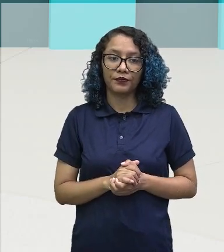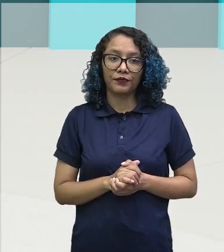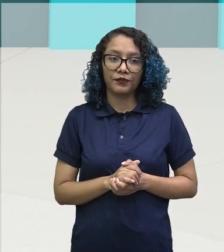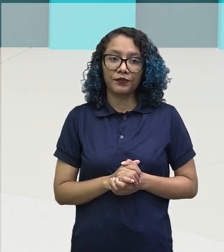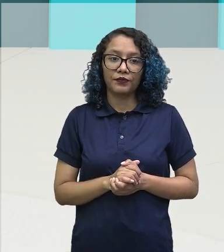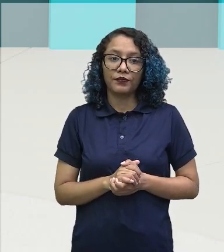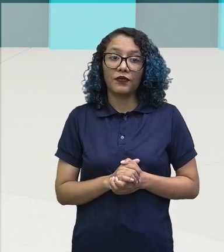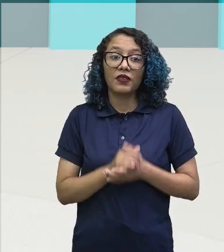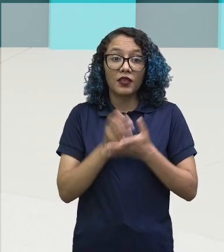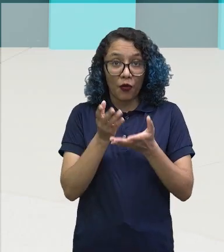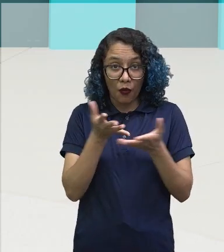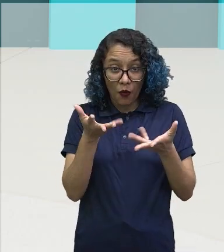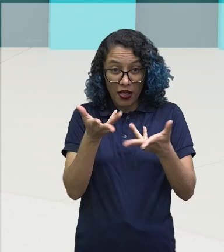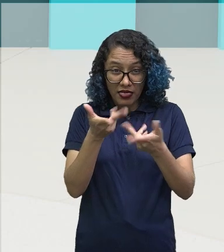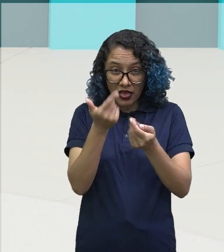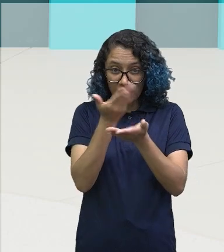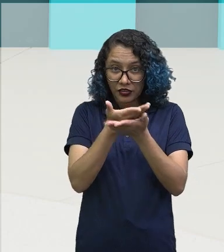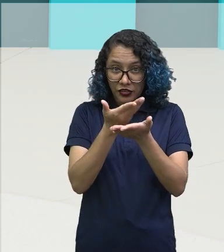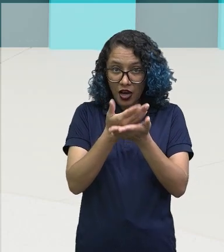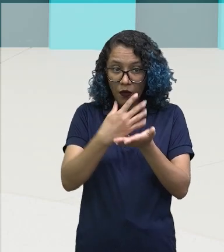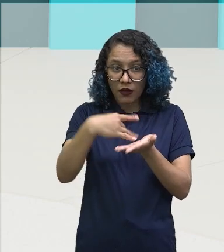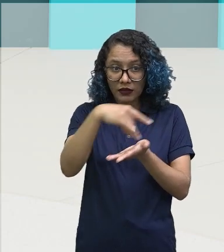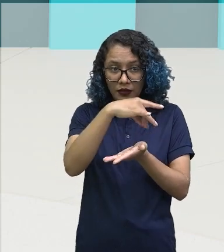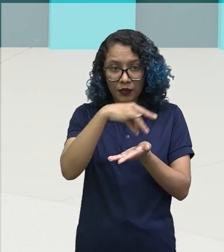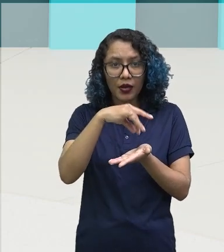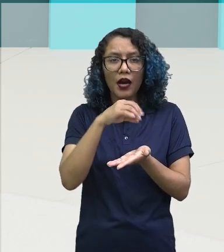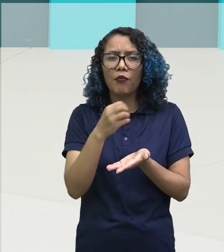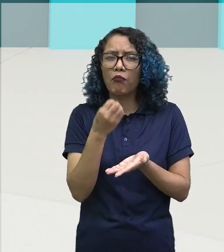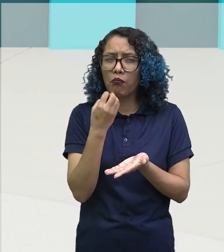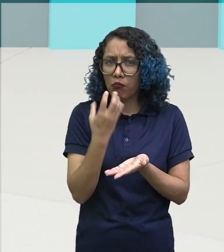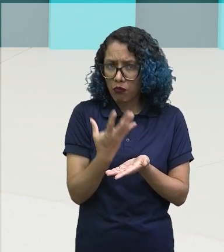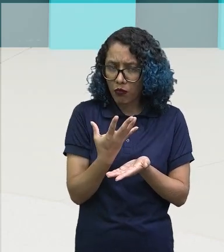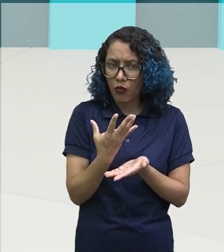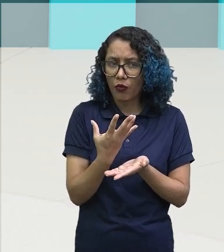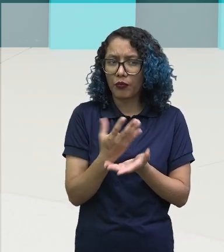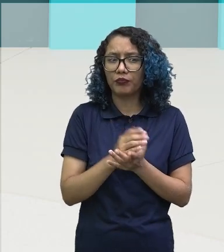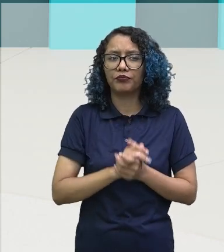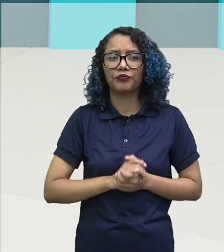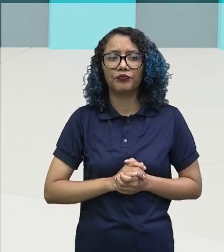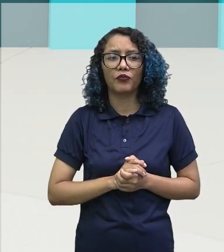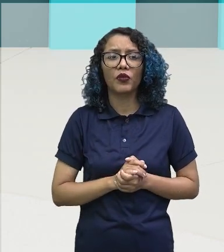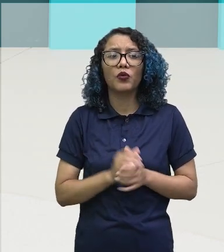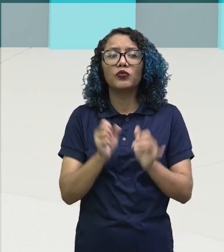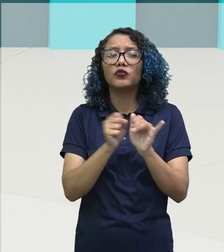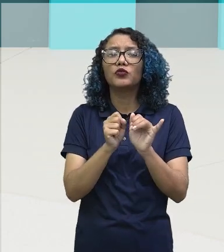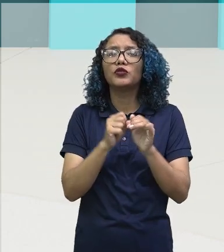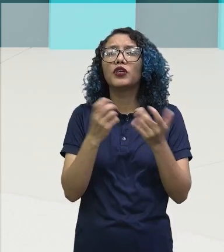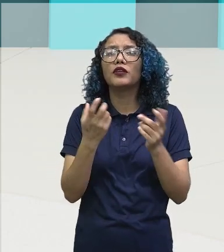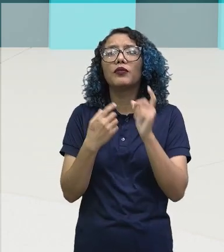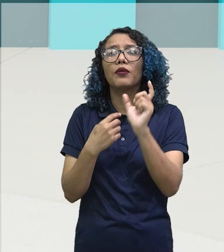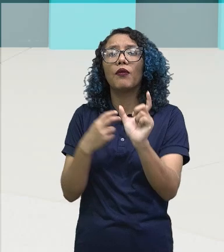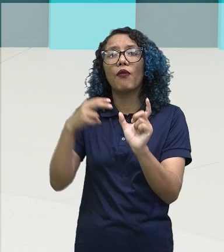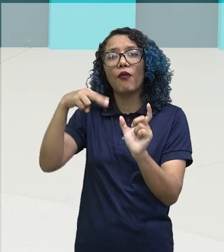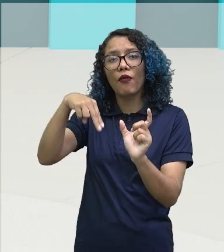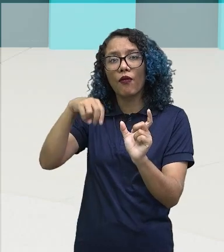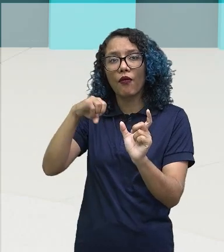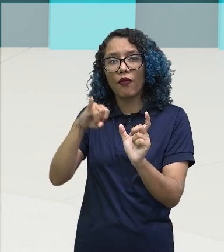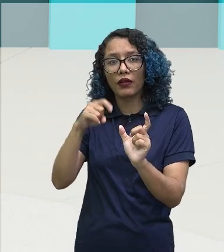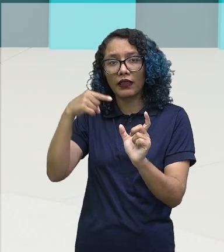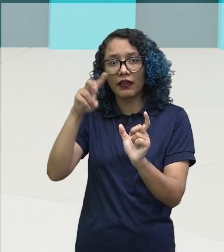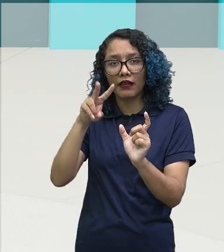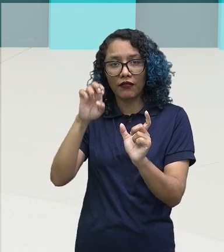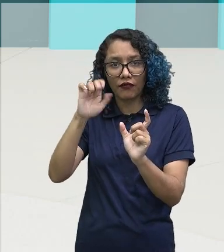dessas aulas do CMEAN é muito boa. Então, o sujeito da oração é o nível. Então, o nível está